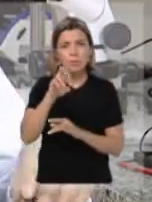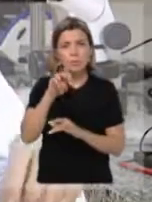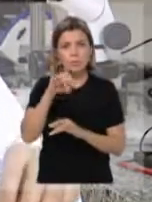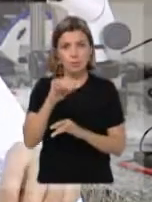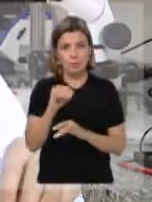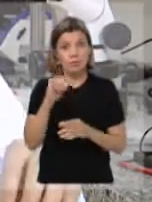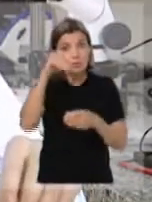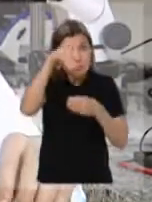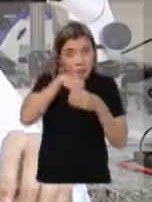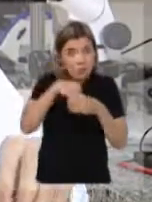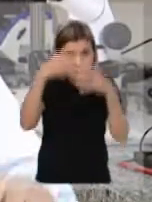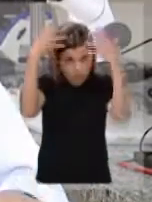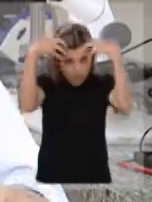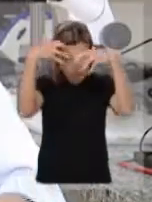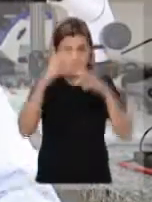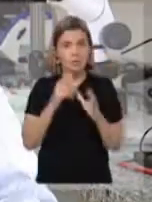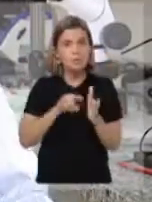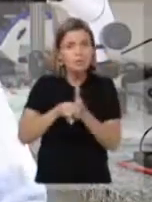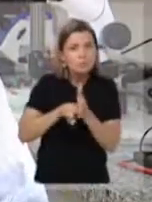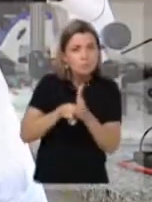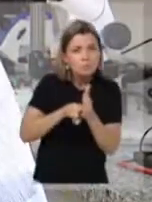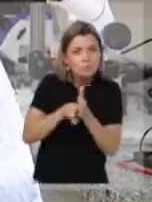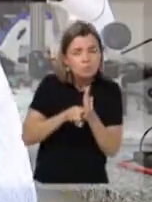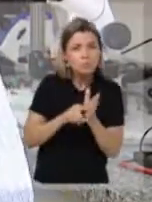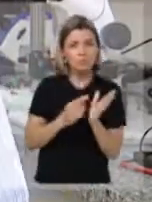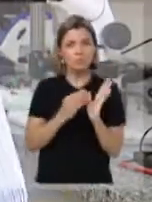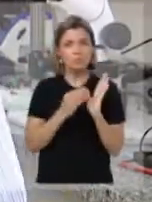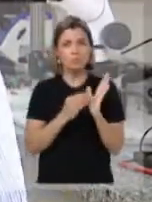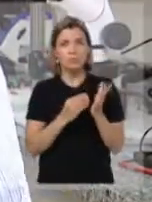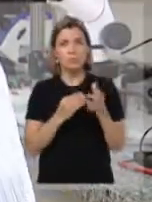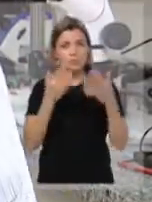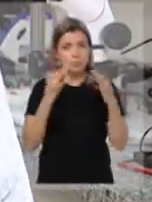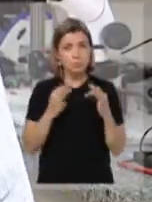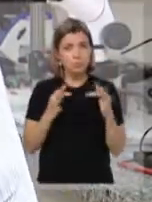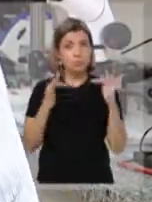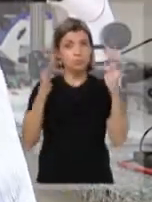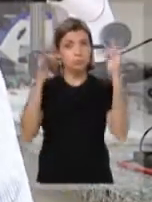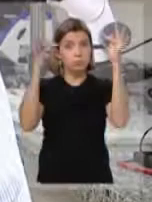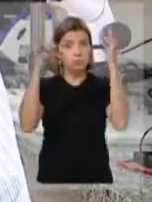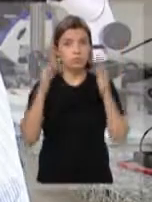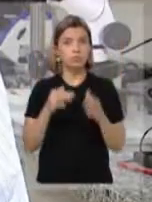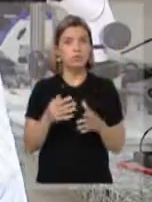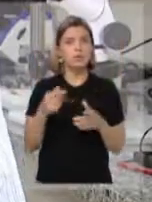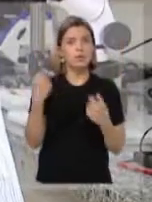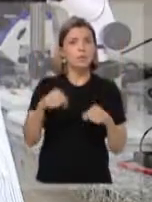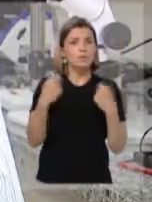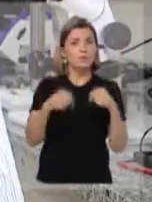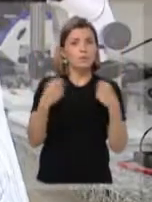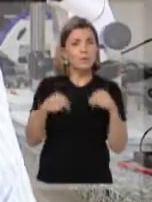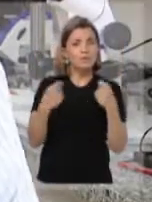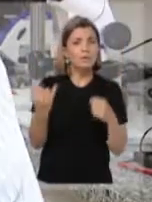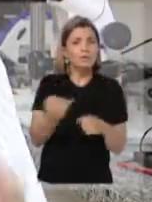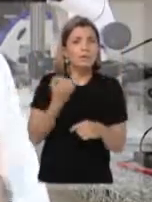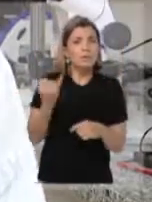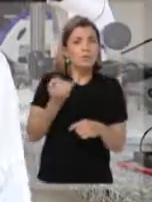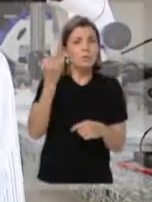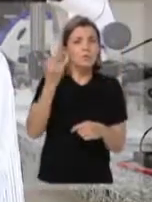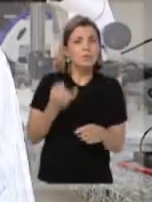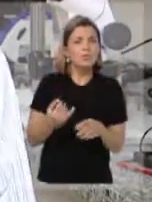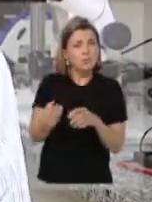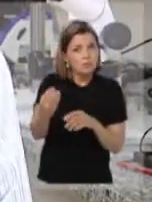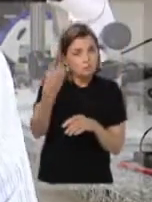no próprio cérebro. seja, para isso, ao contrário da tecnologia da eletroencefalografia, que é não